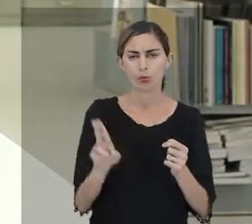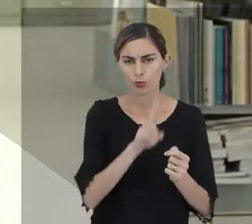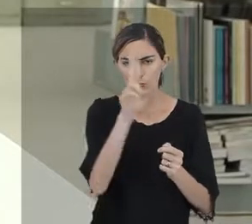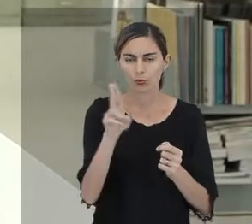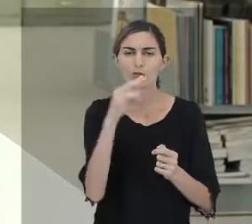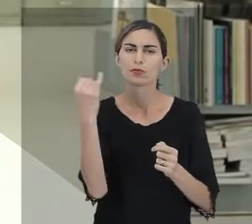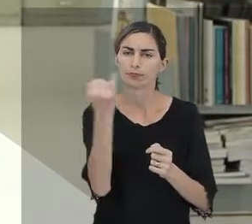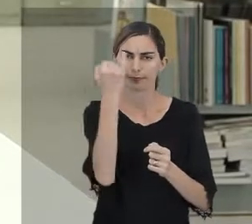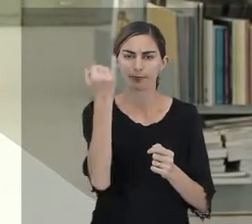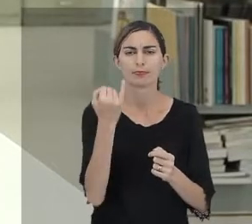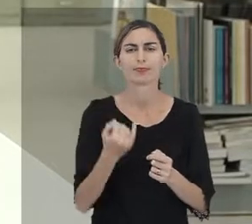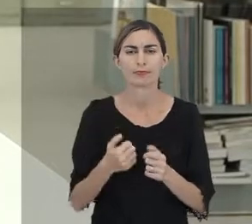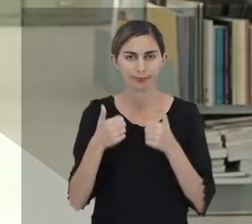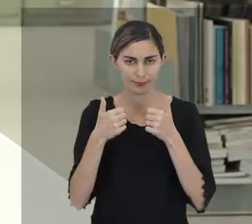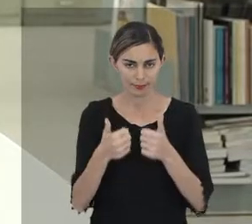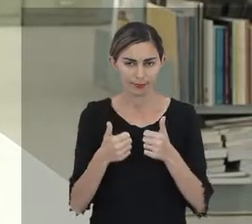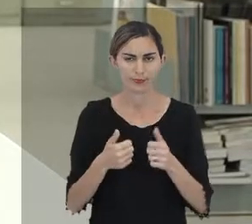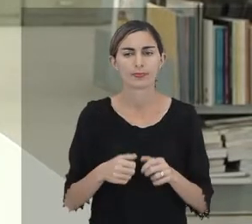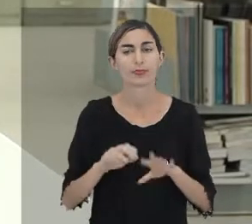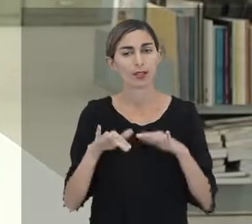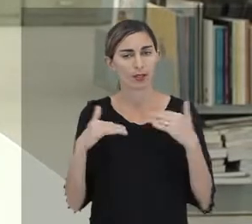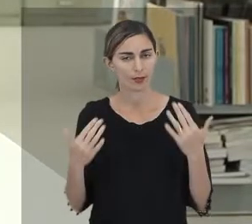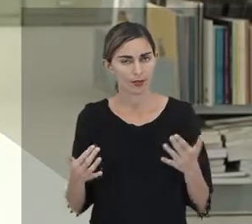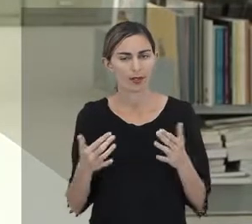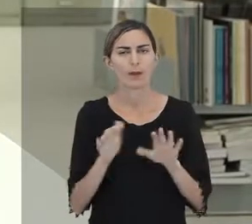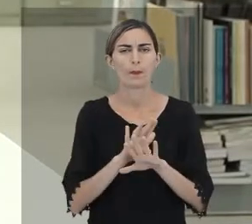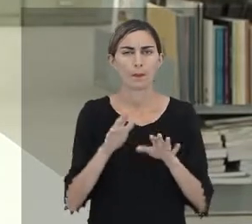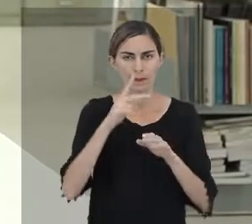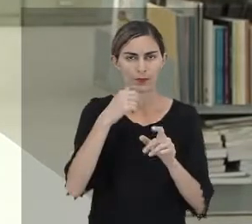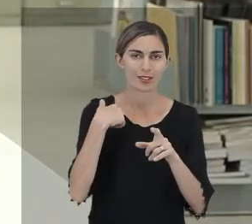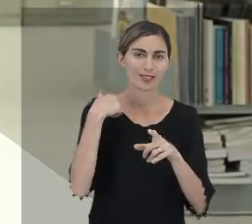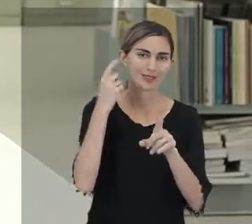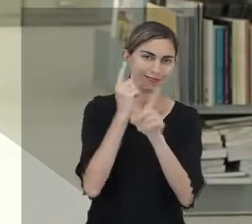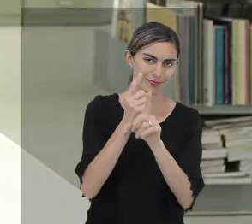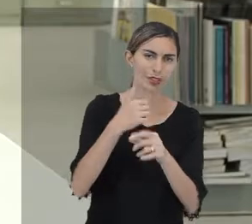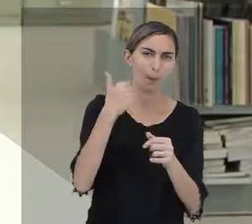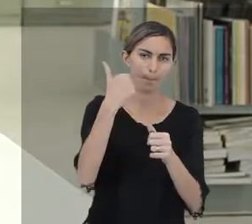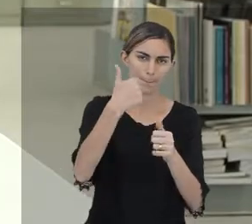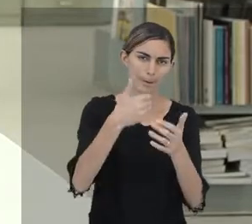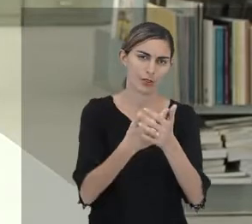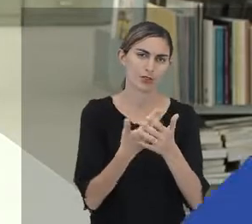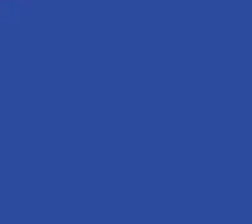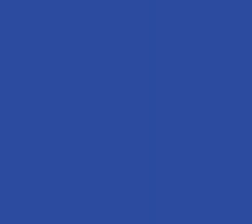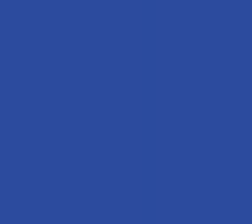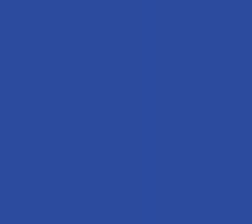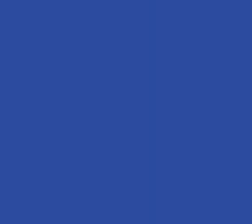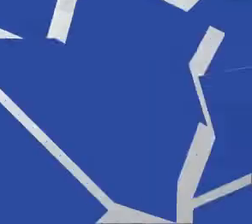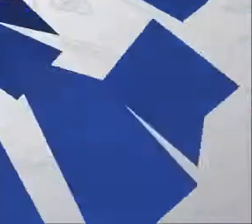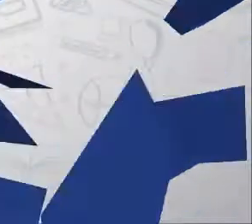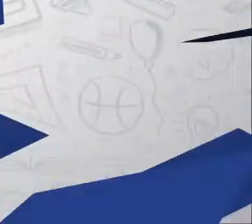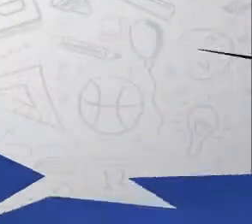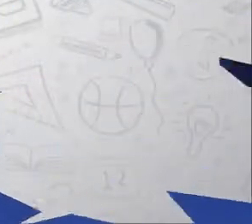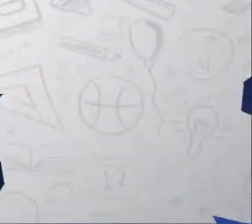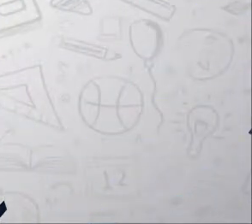nossa aplicação. Beleza? Então é isso, pessoal, a gente se vê na próxima aula.